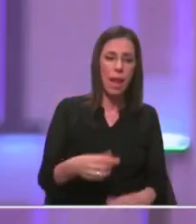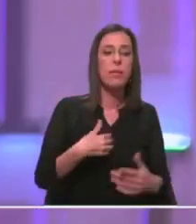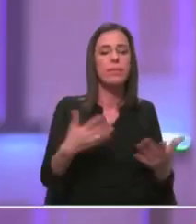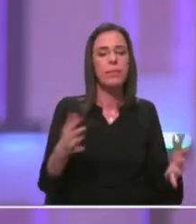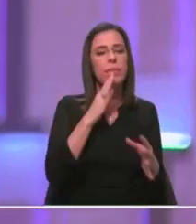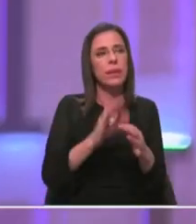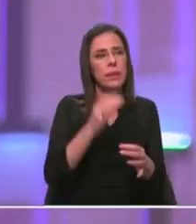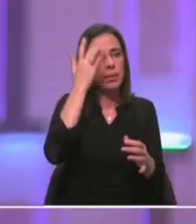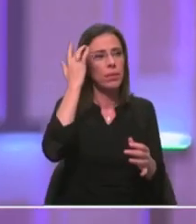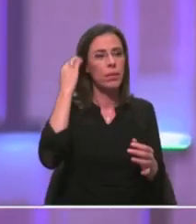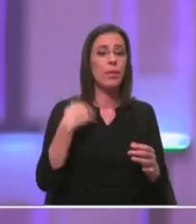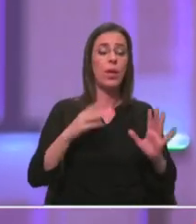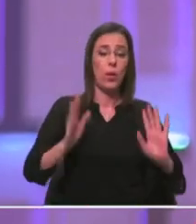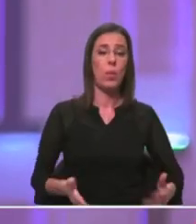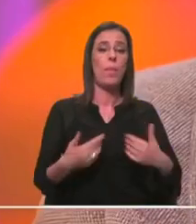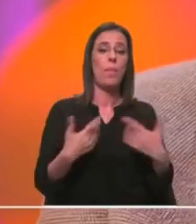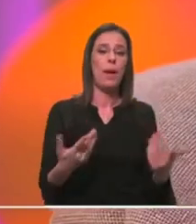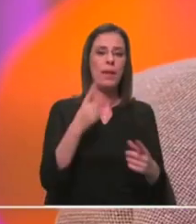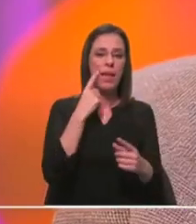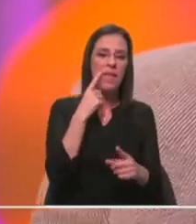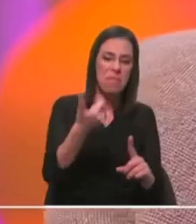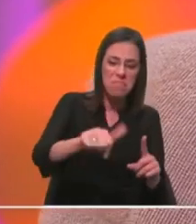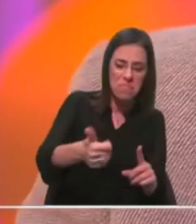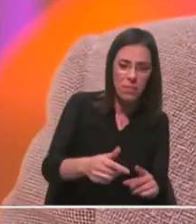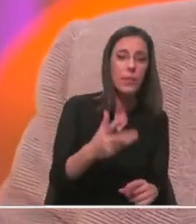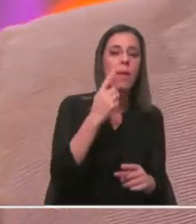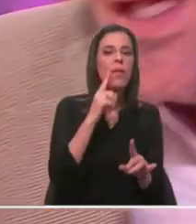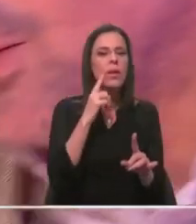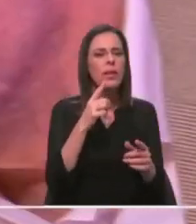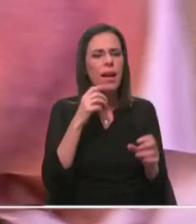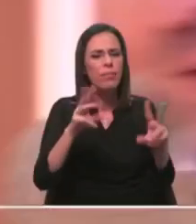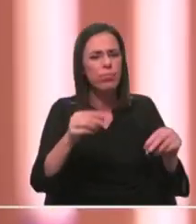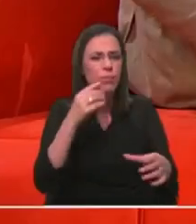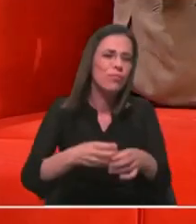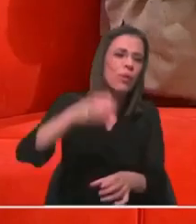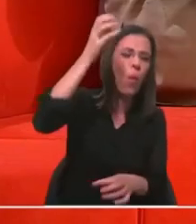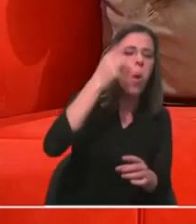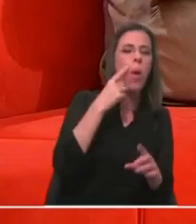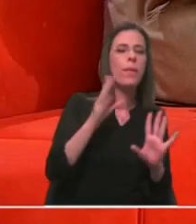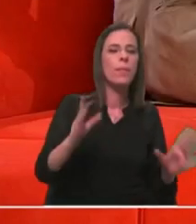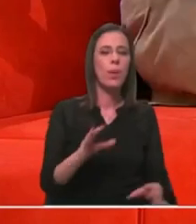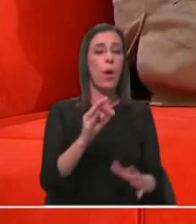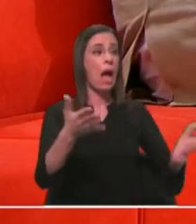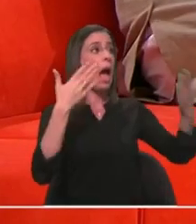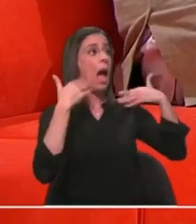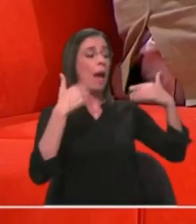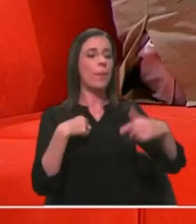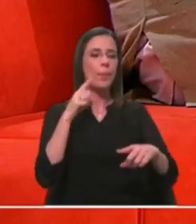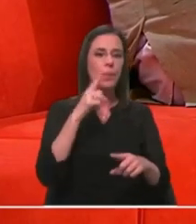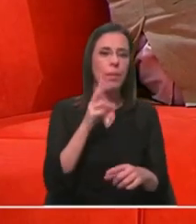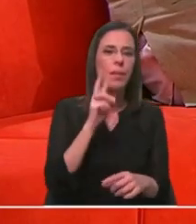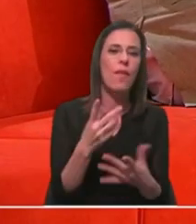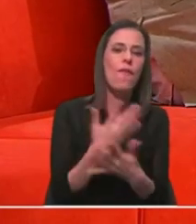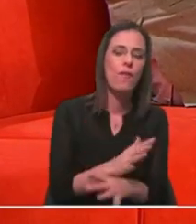calhar em setembro no final de setembro já começa o a a tostar a salamandra mas lá ver se está desentupidos Está bom a estão 40º cá fora já eu PR Veres o